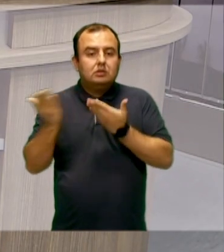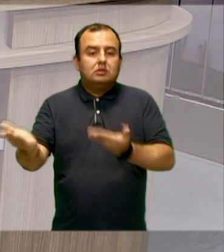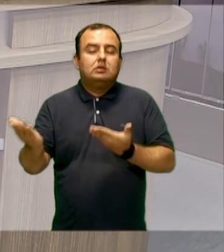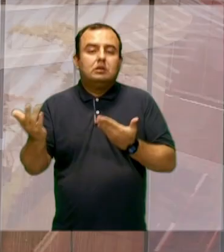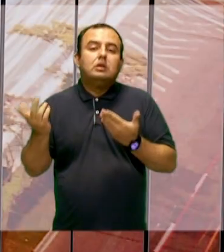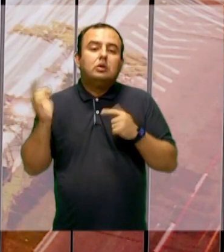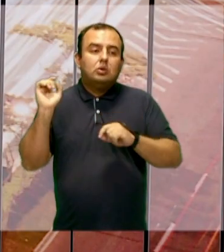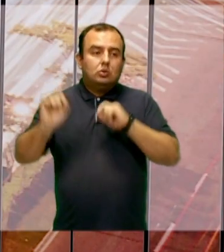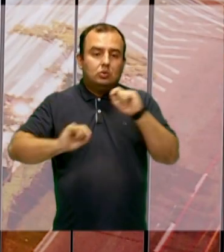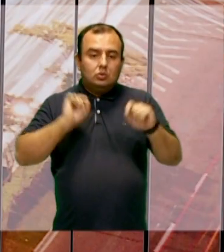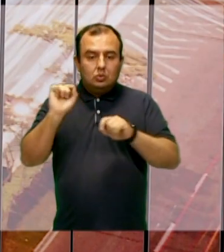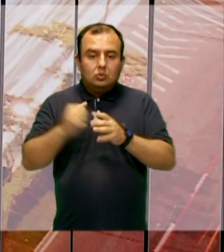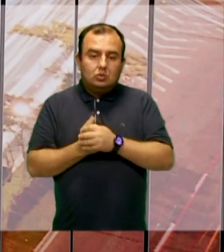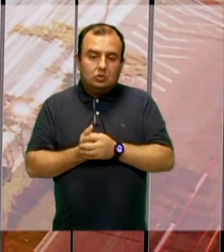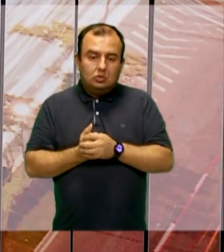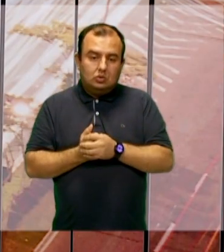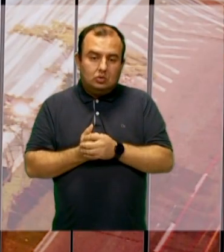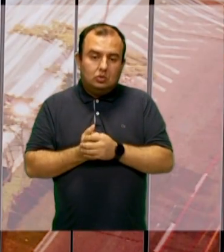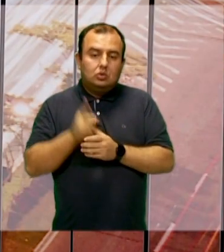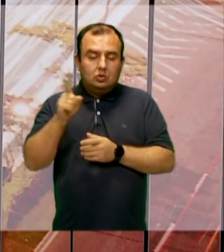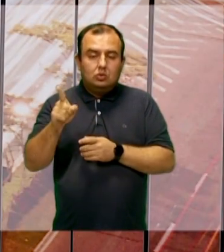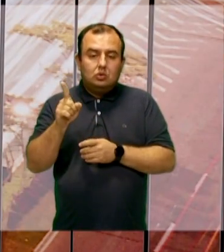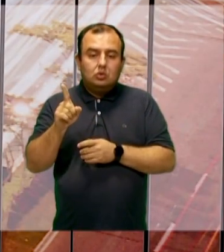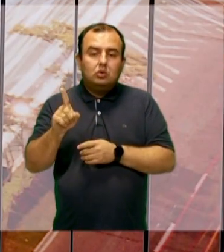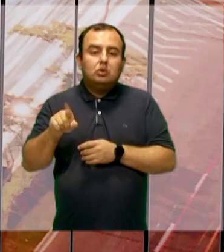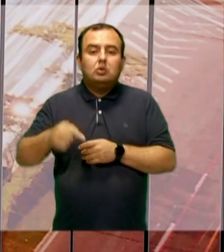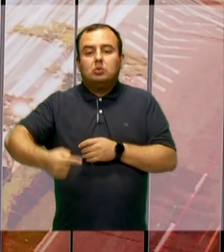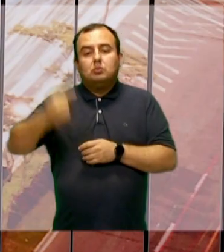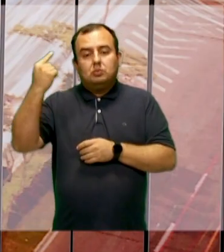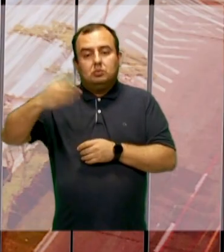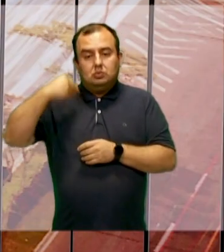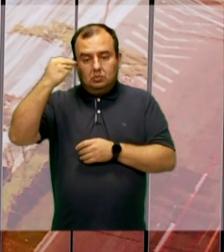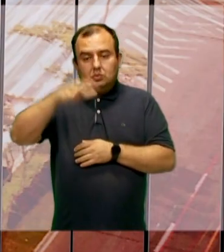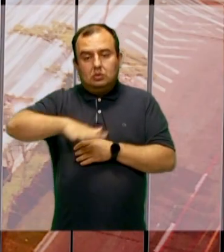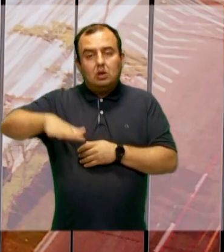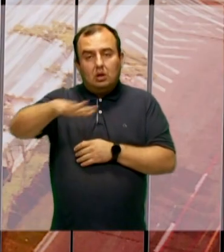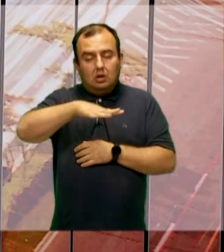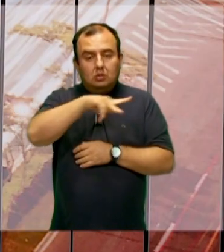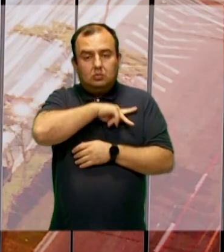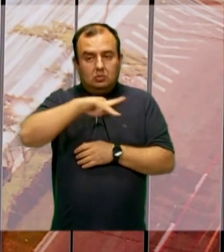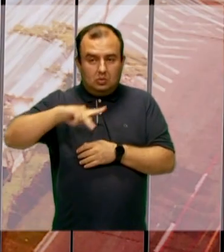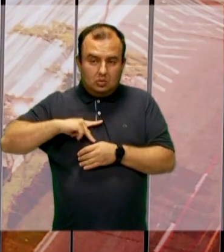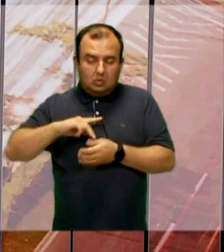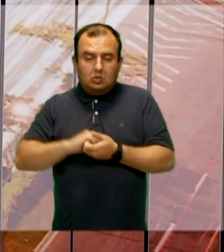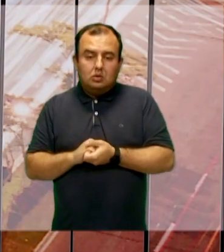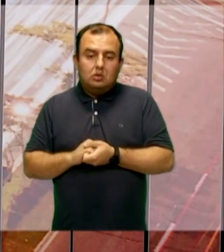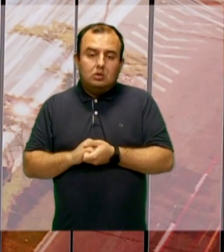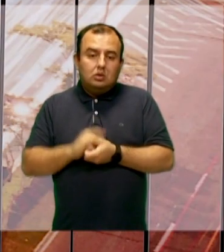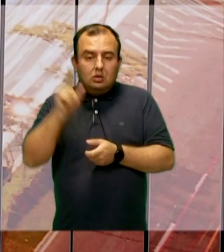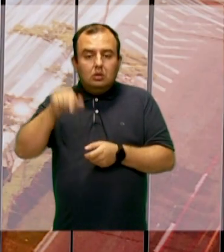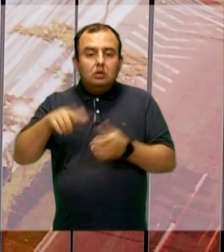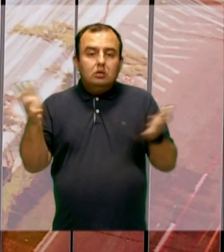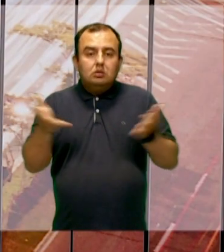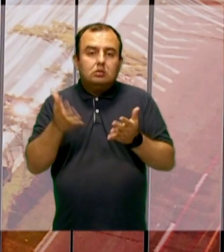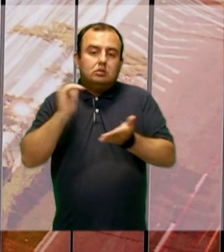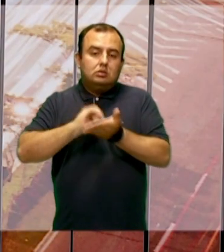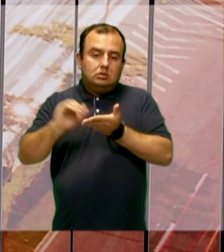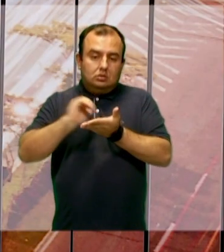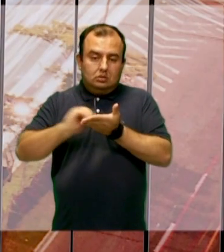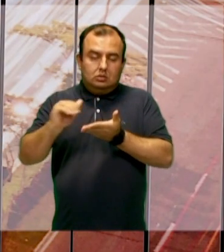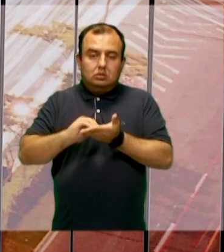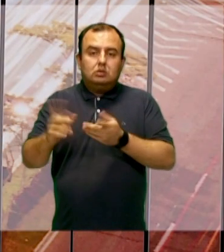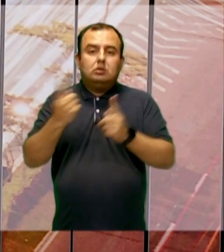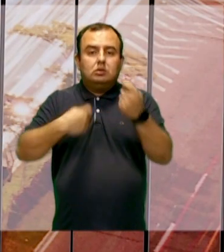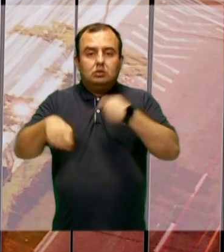assim, a tua primeira experiência no setor público, né, é agora como secretário